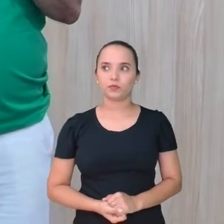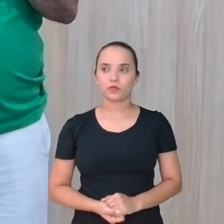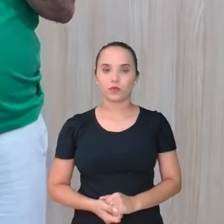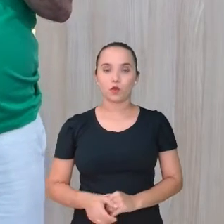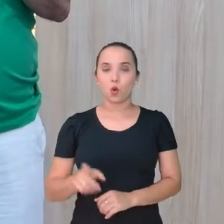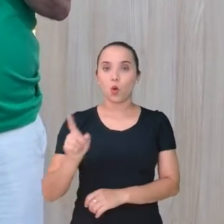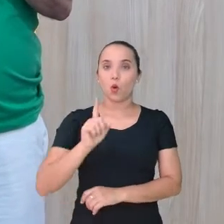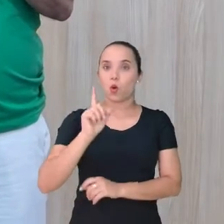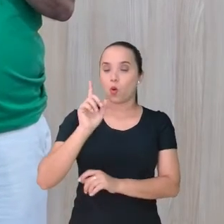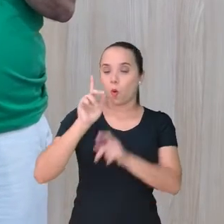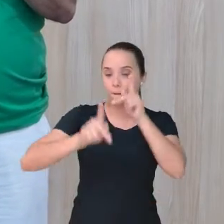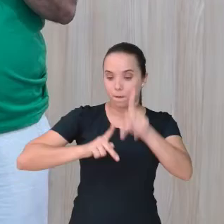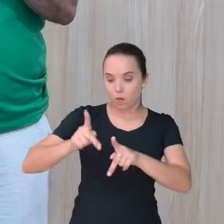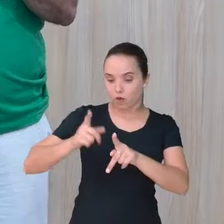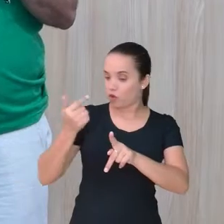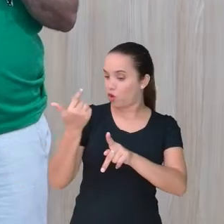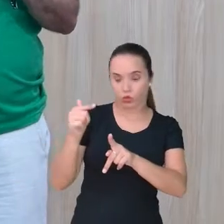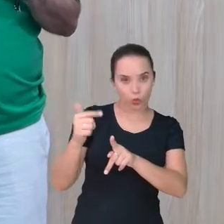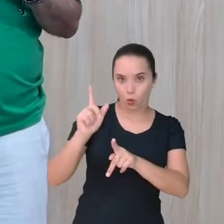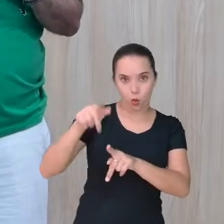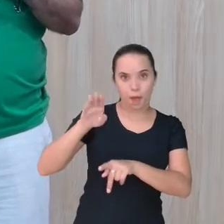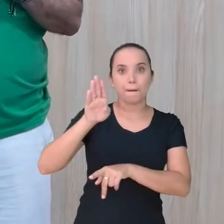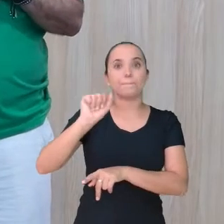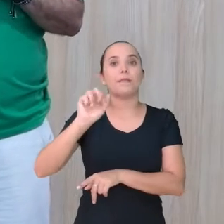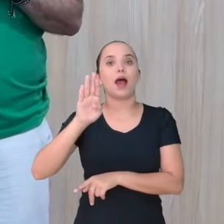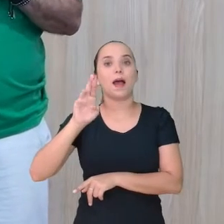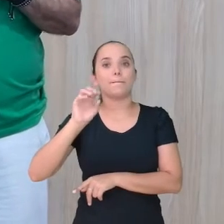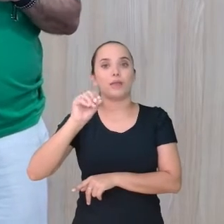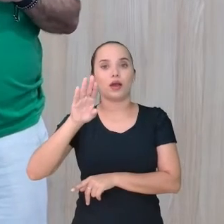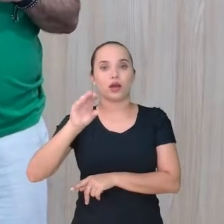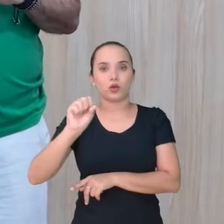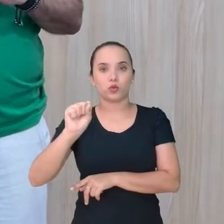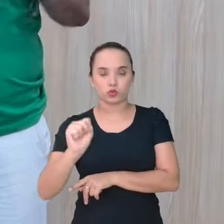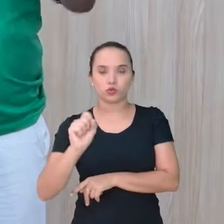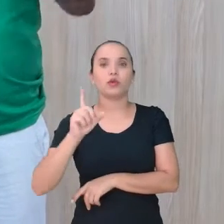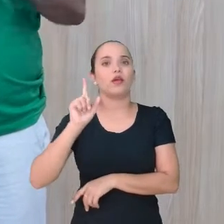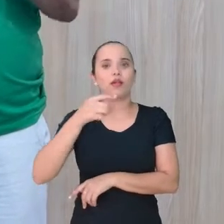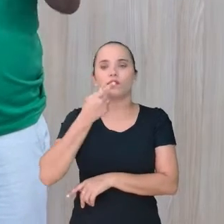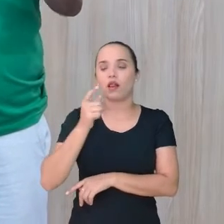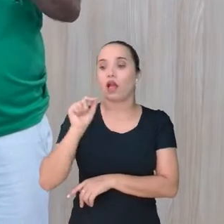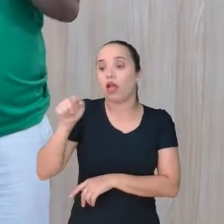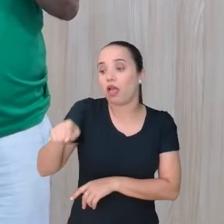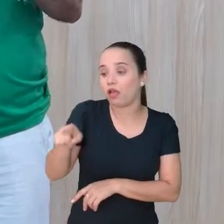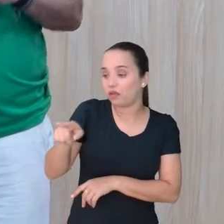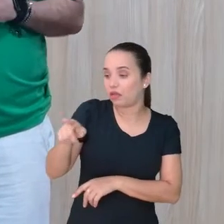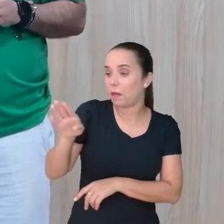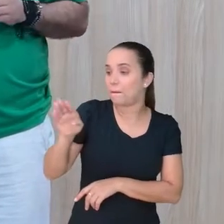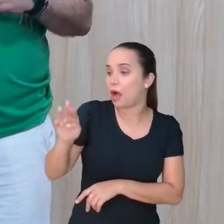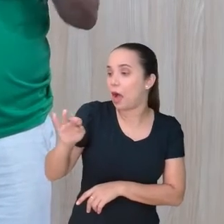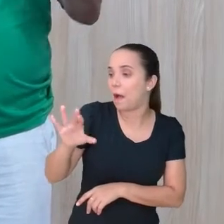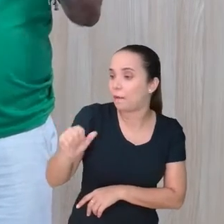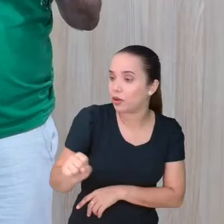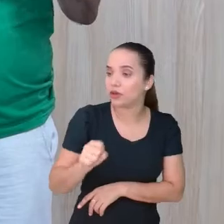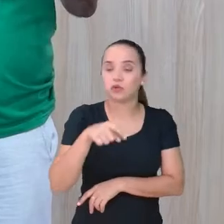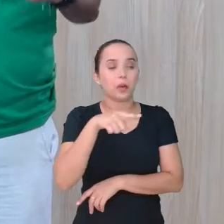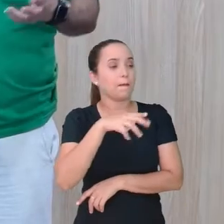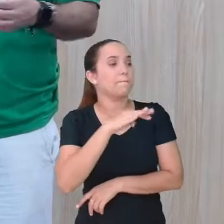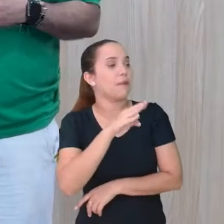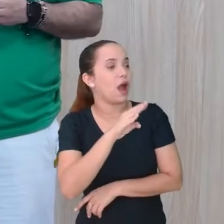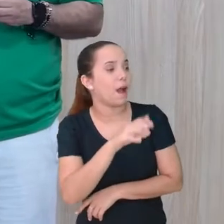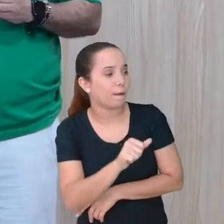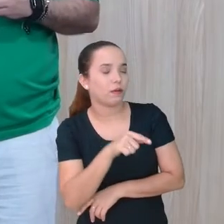não bárbaros, né, que se referiam aos outros, né, como bárbaros, né, mas esse conceito a gente já viu que é um